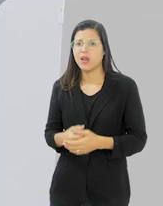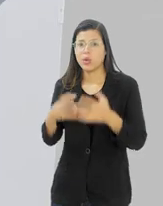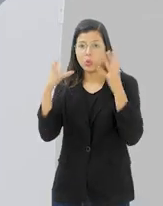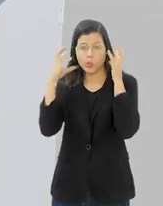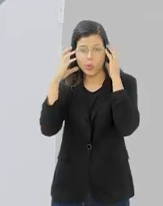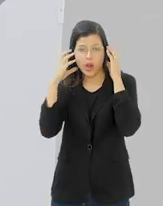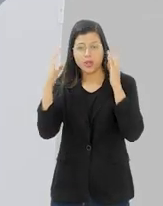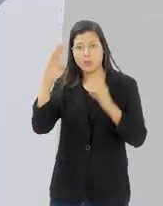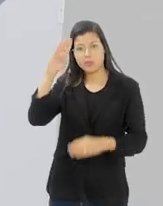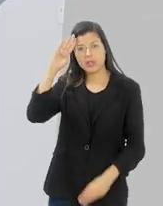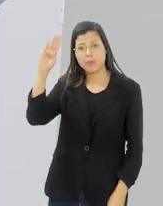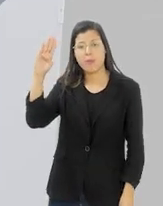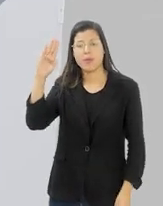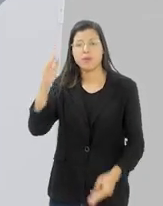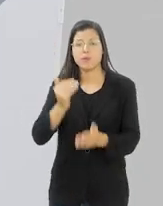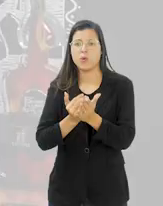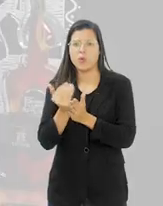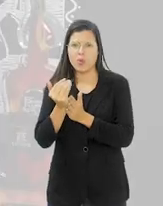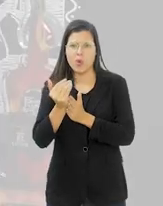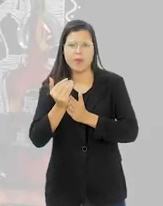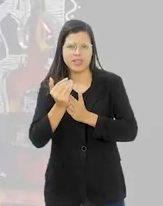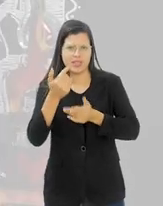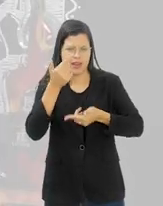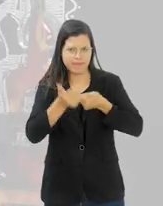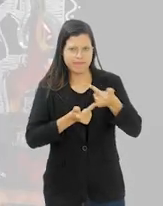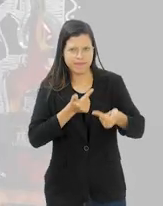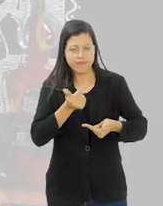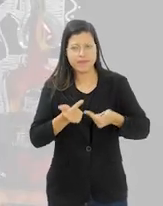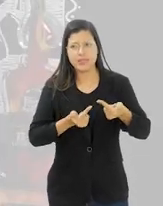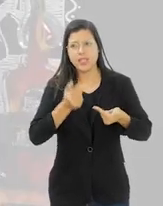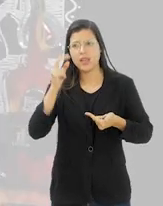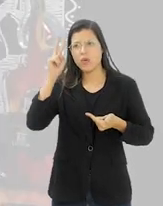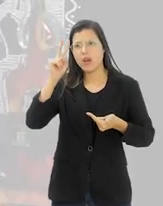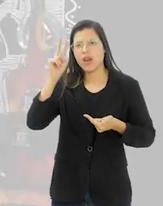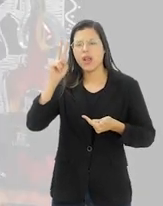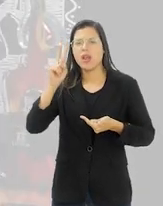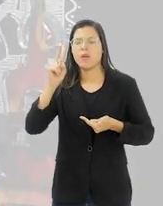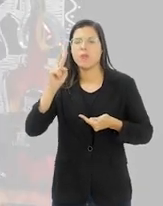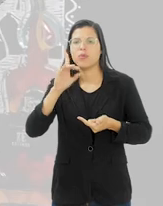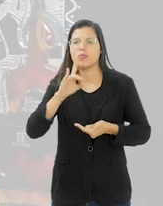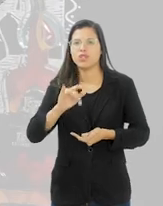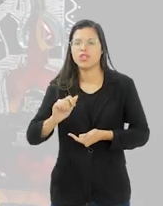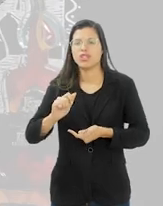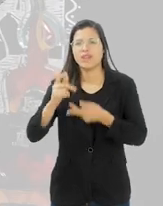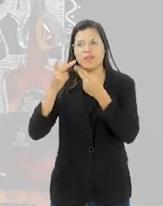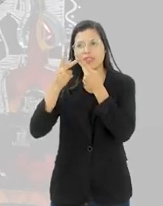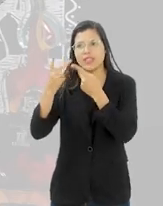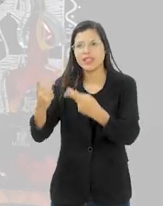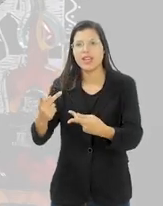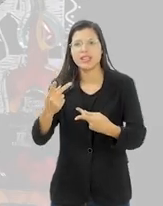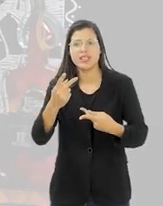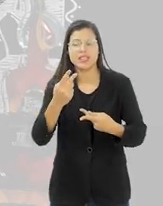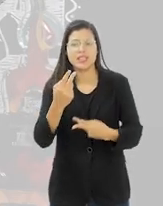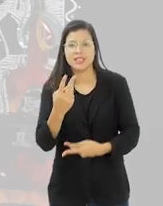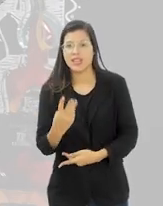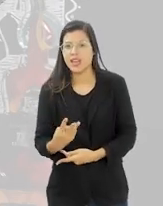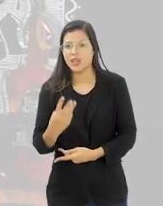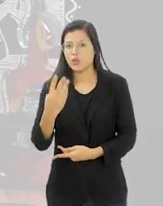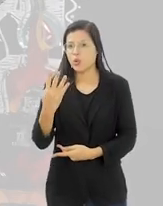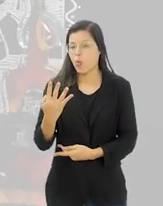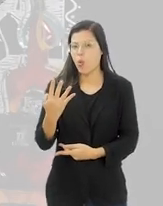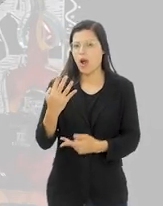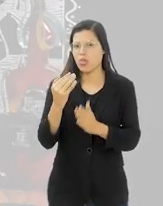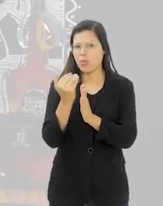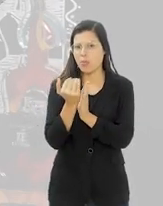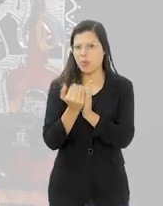rádio principalmente, né? Sim. Porque quando eu começo a minha carreira, eu lembro de, num dia, visitar 3, às vezes 4 programas